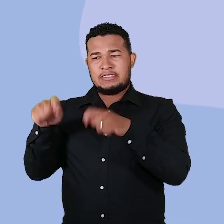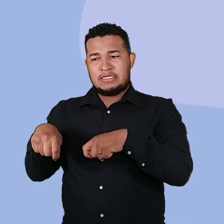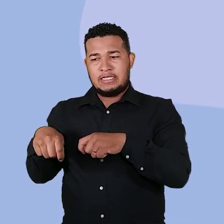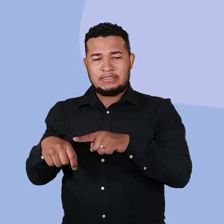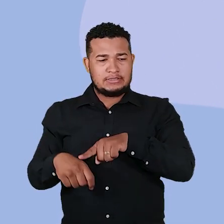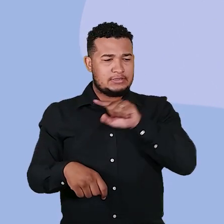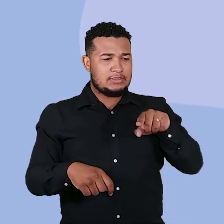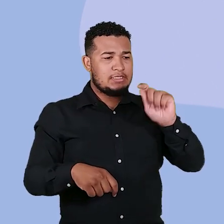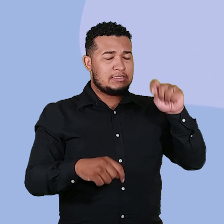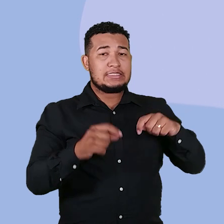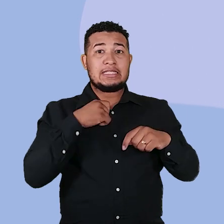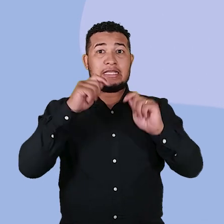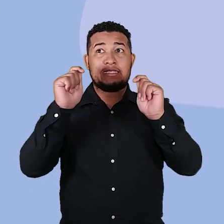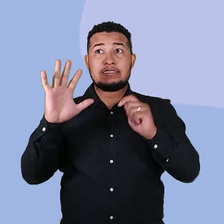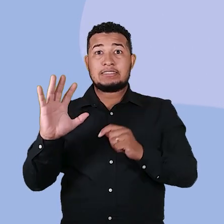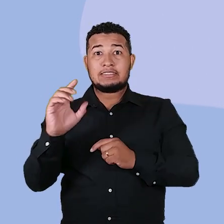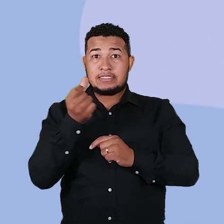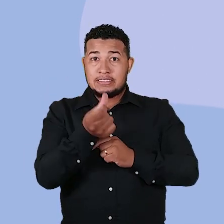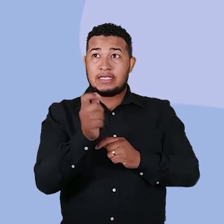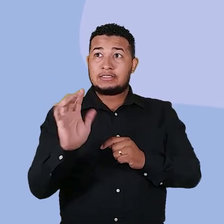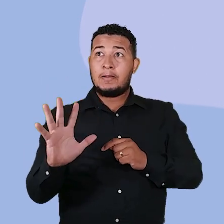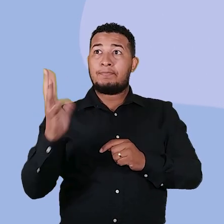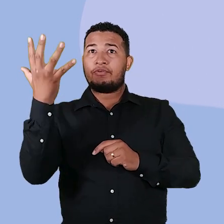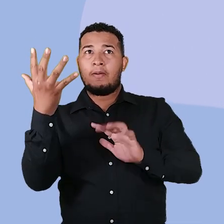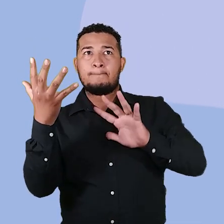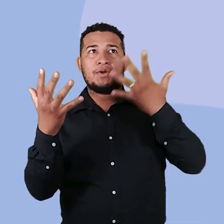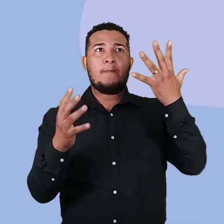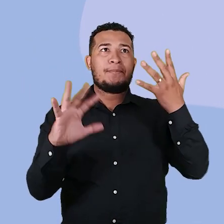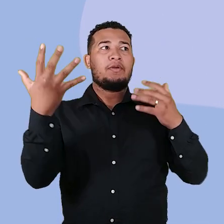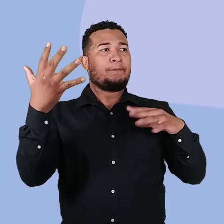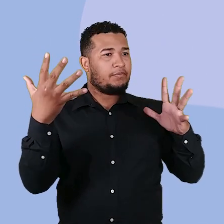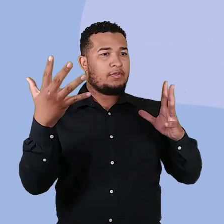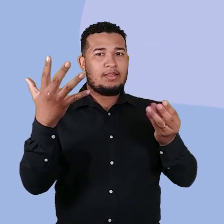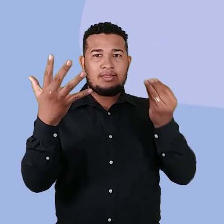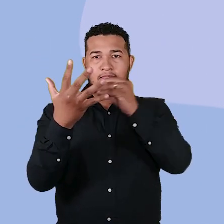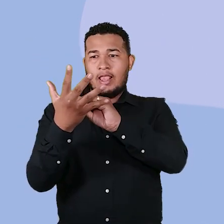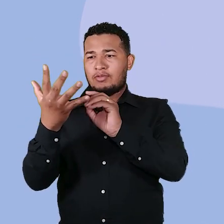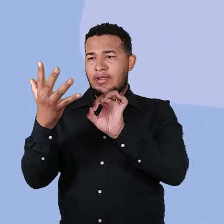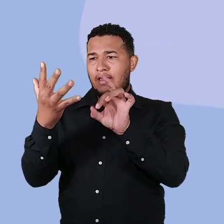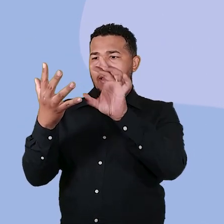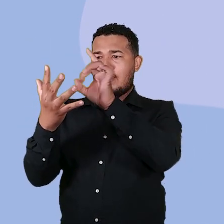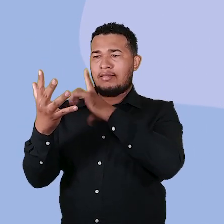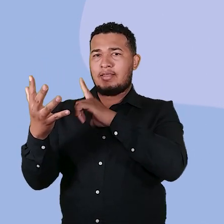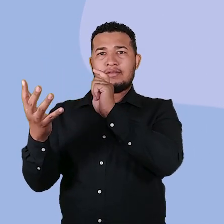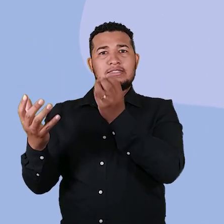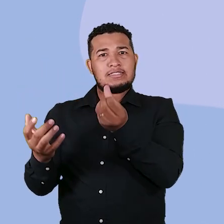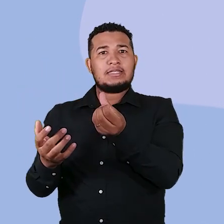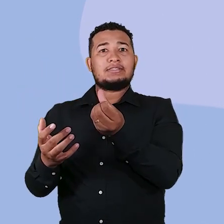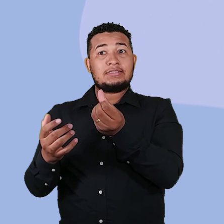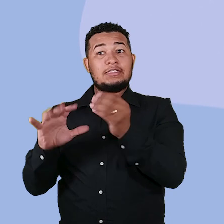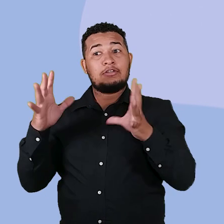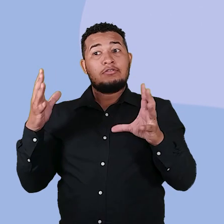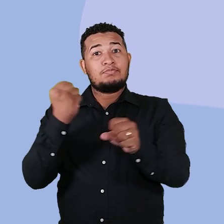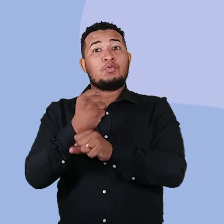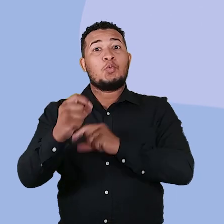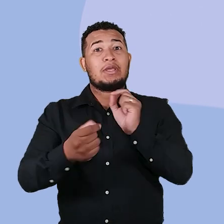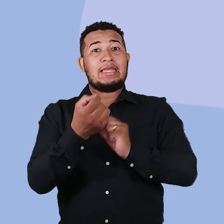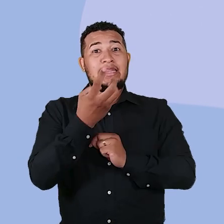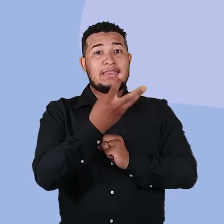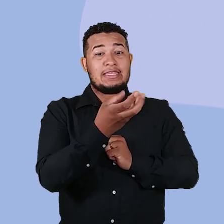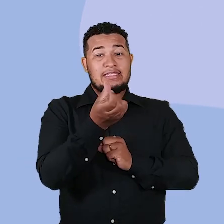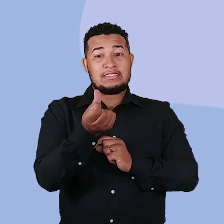seis possibilidades em seis situações ou seja esse espaço amostral ele vai